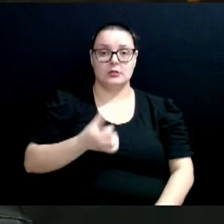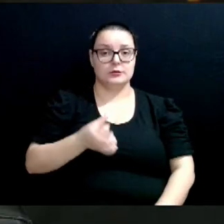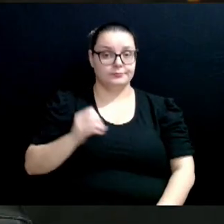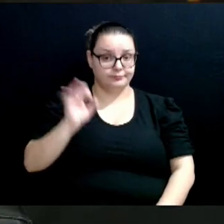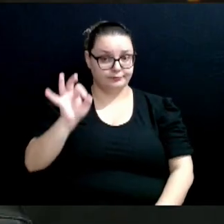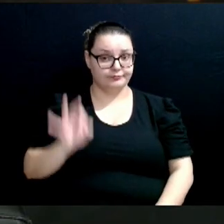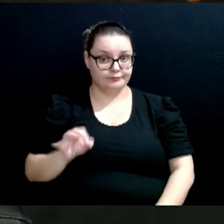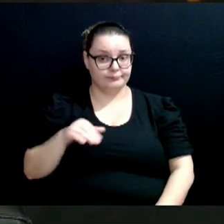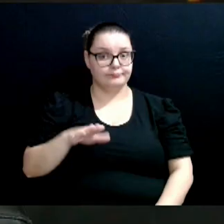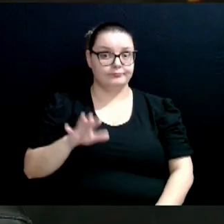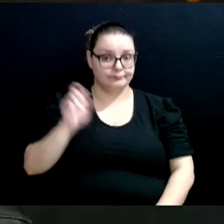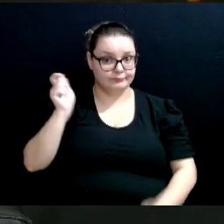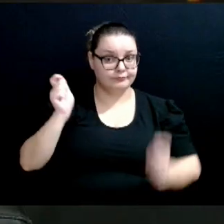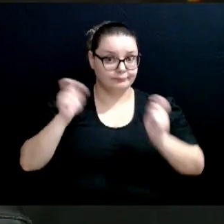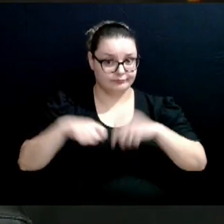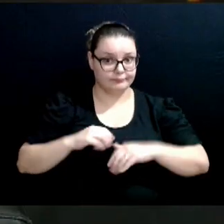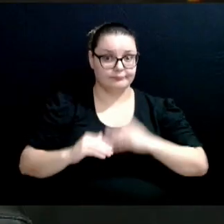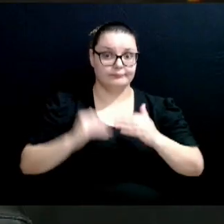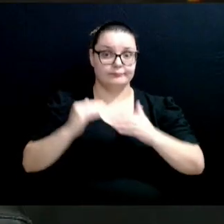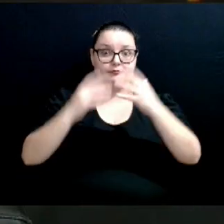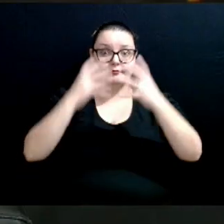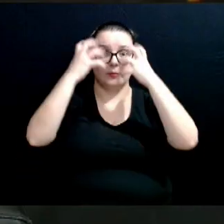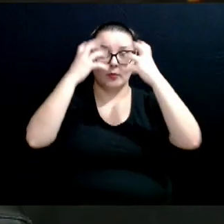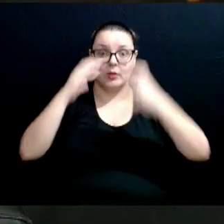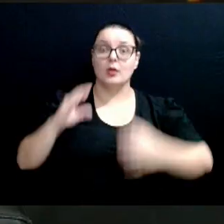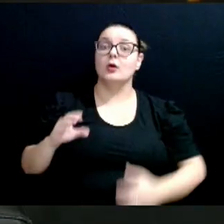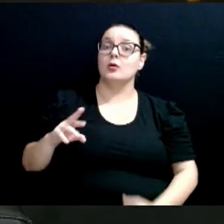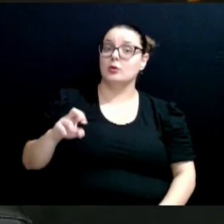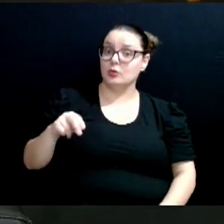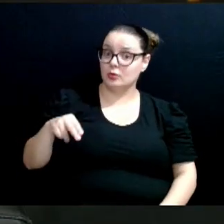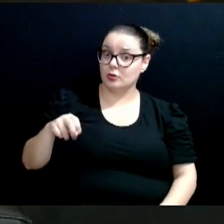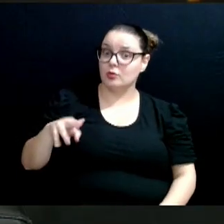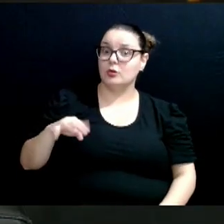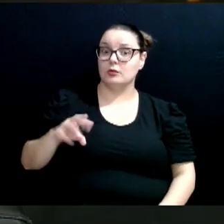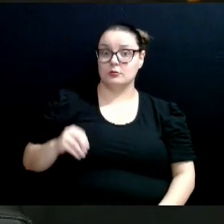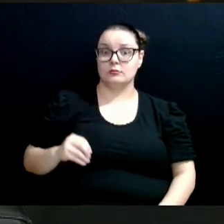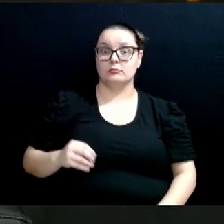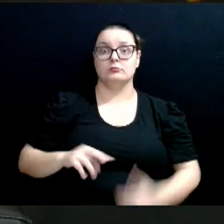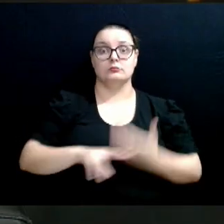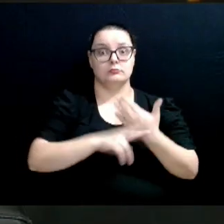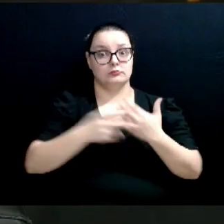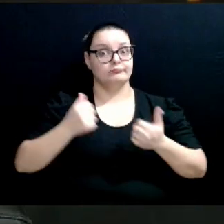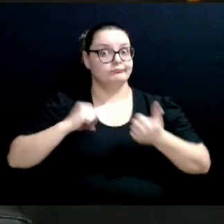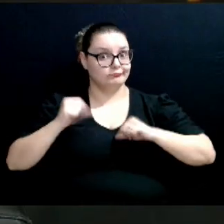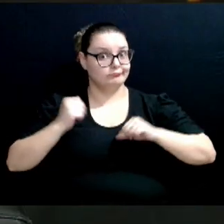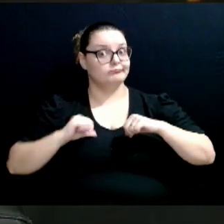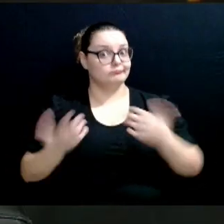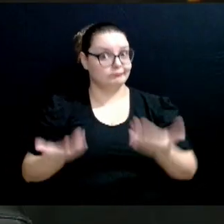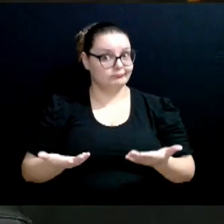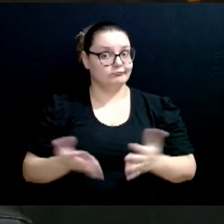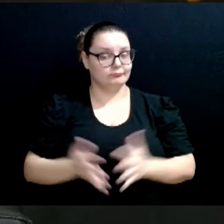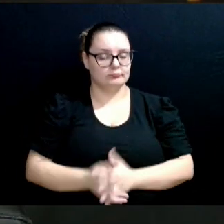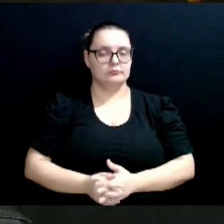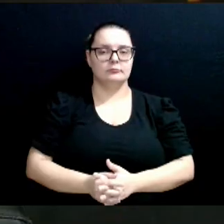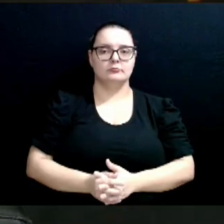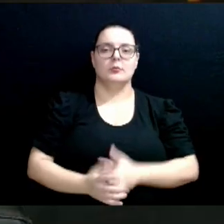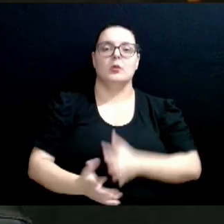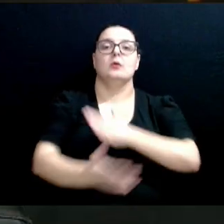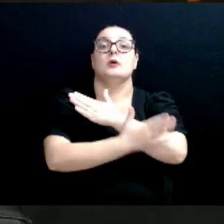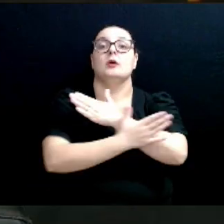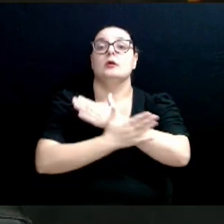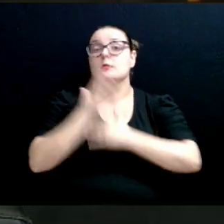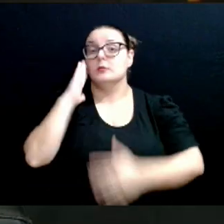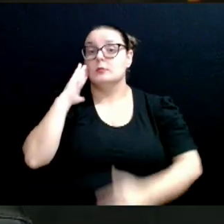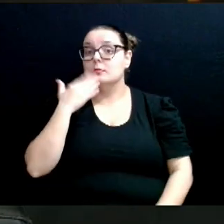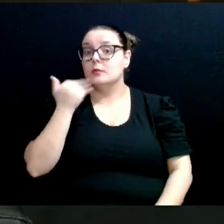de desenvolver estresse crônico e sintomas de ansiedade. Tá vendo só? Bom, Para nos ajudar a entender melhor esse tema,